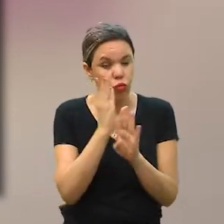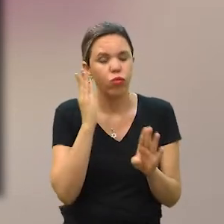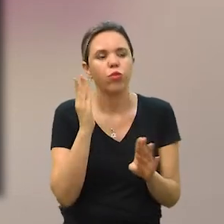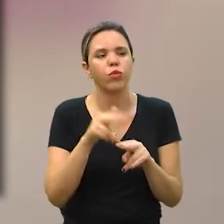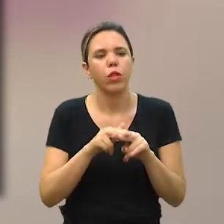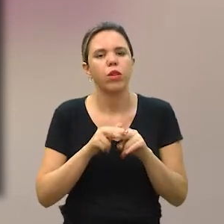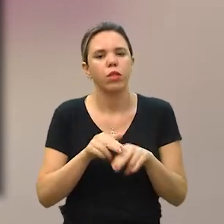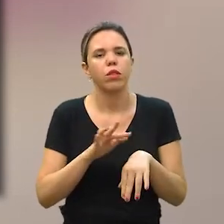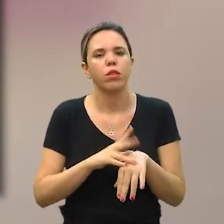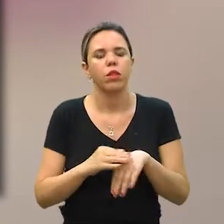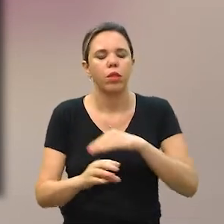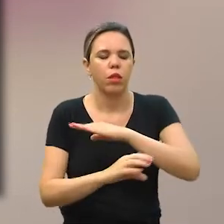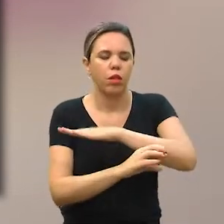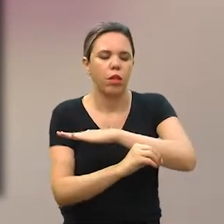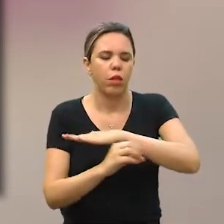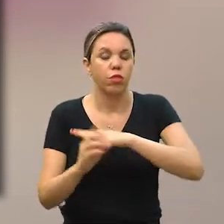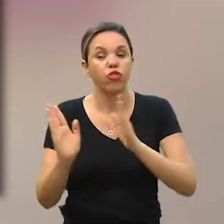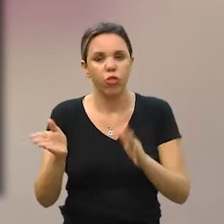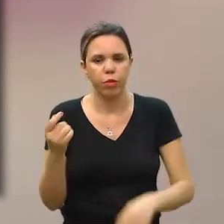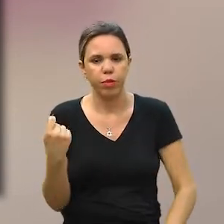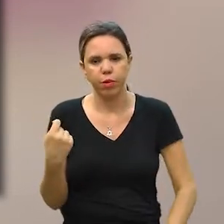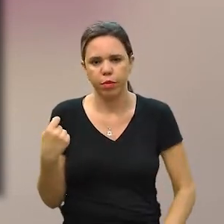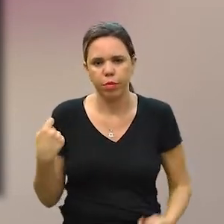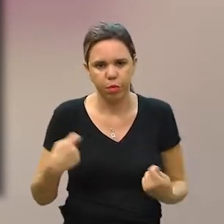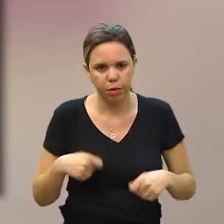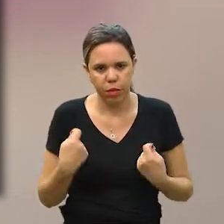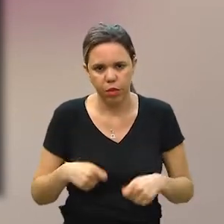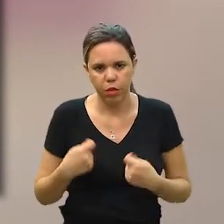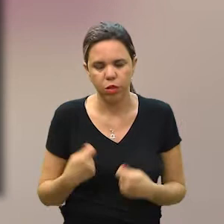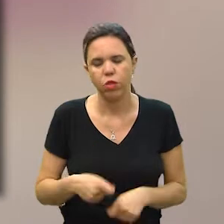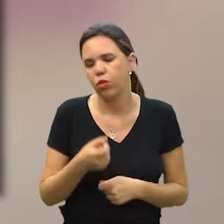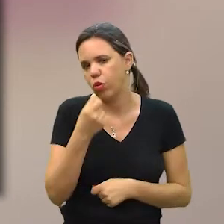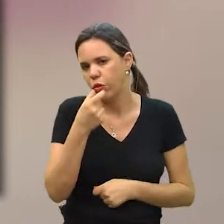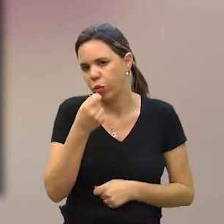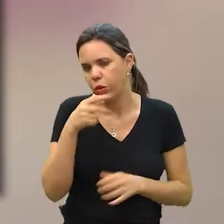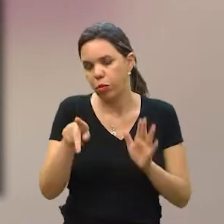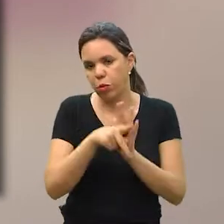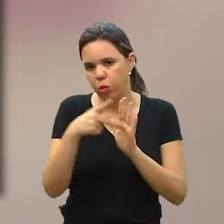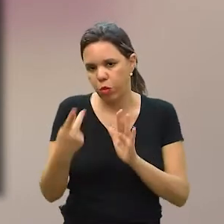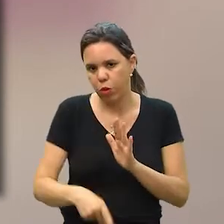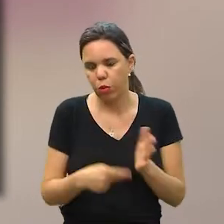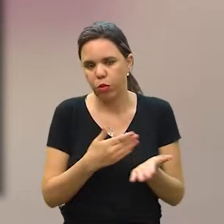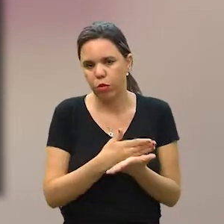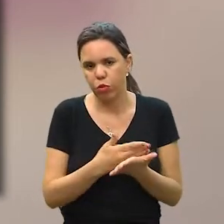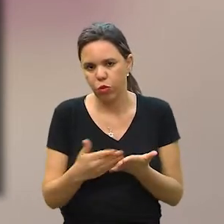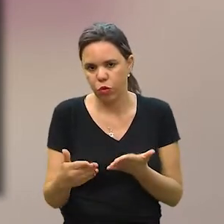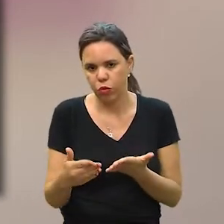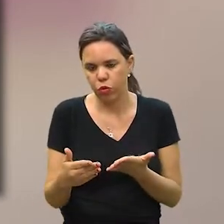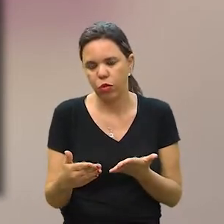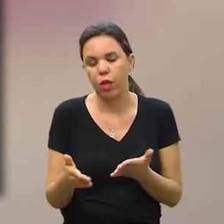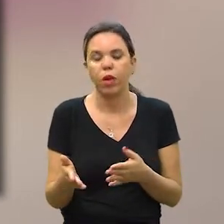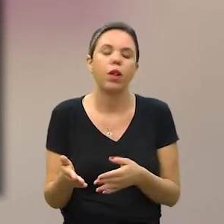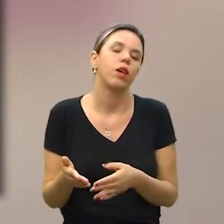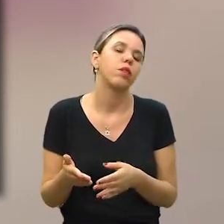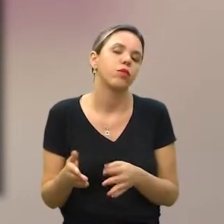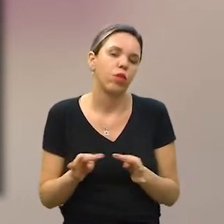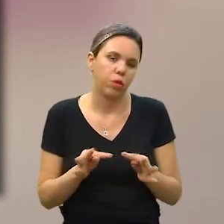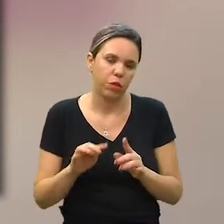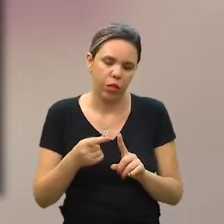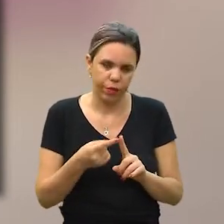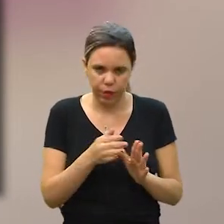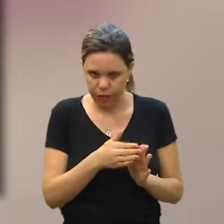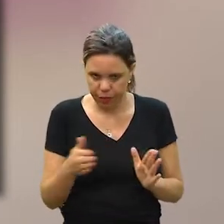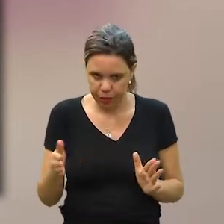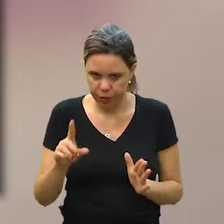como causa dessa trombose, ela já precisa usar o anticoagulante no início do pré-natal,